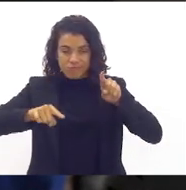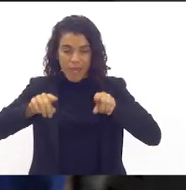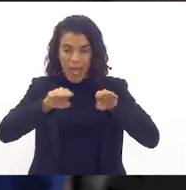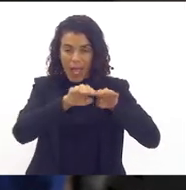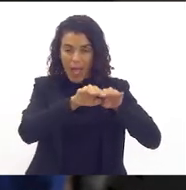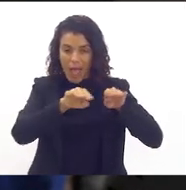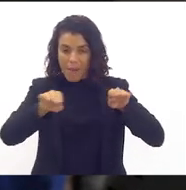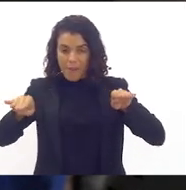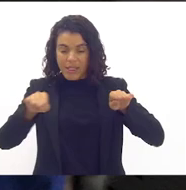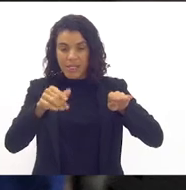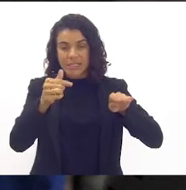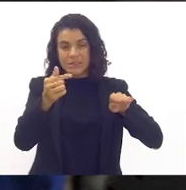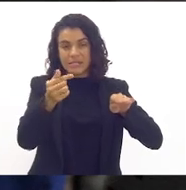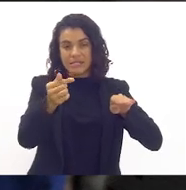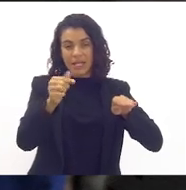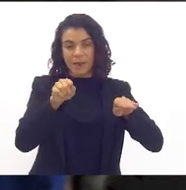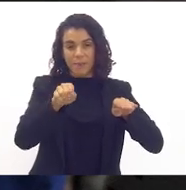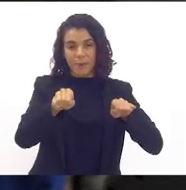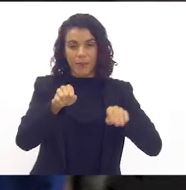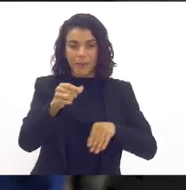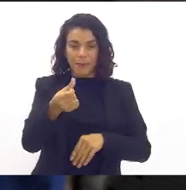em 7.162.